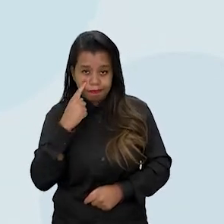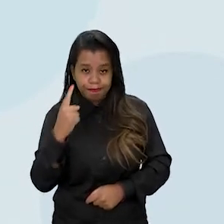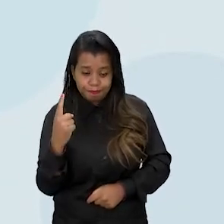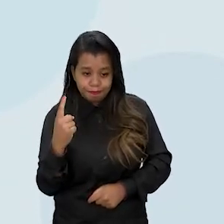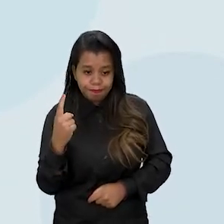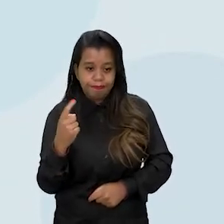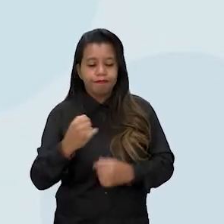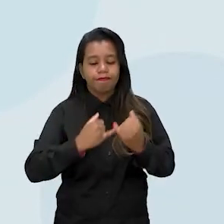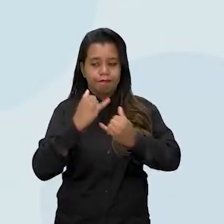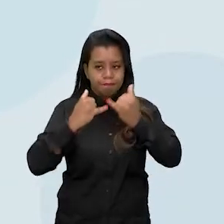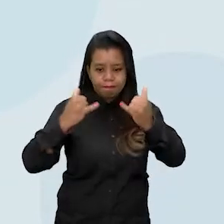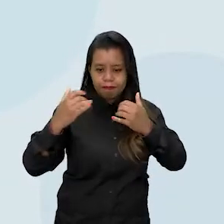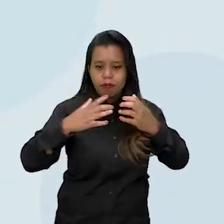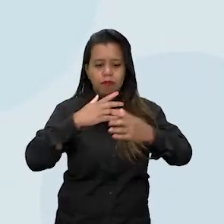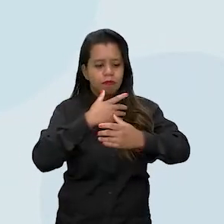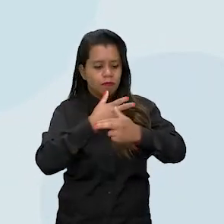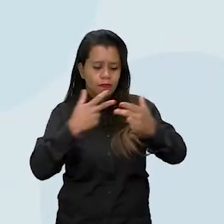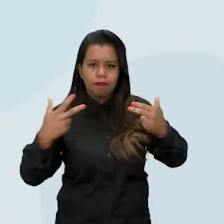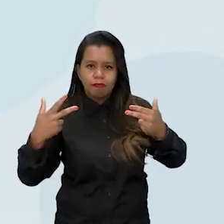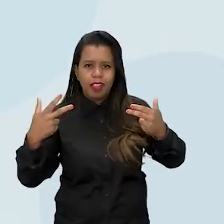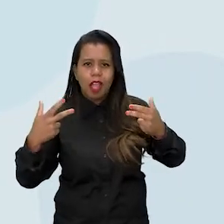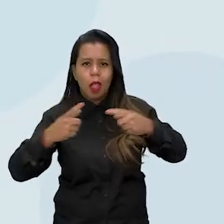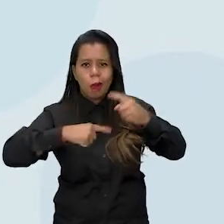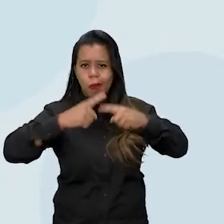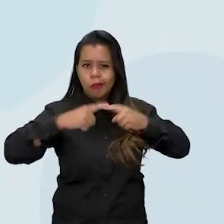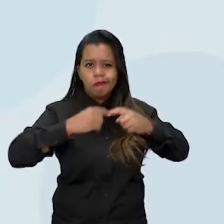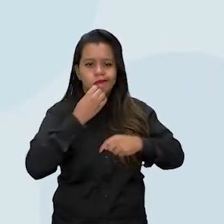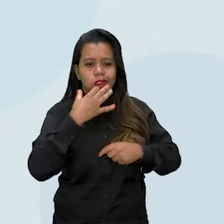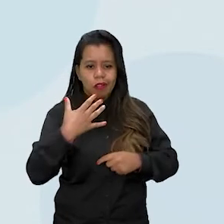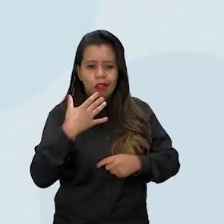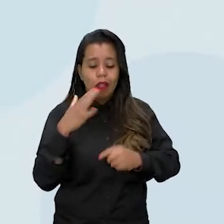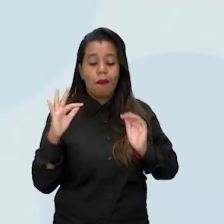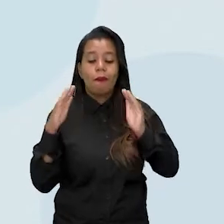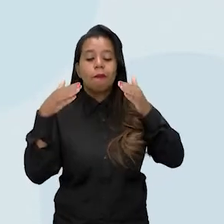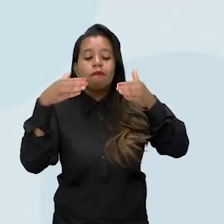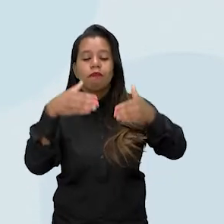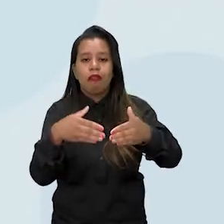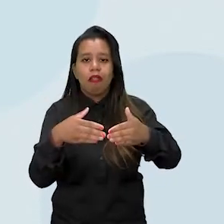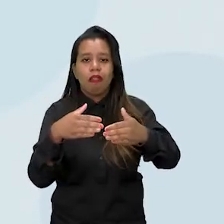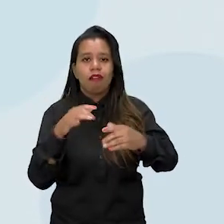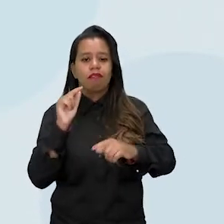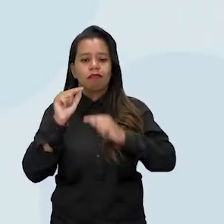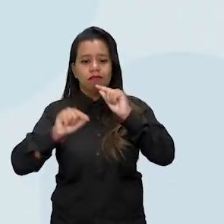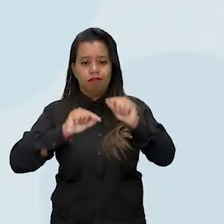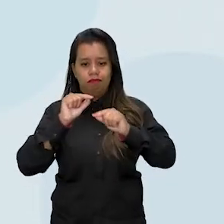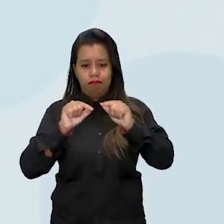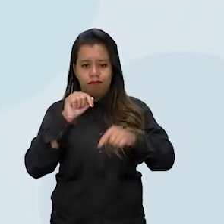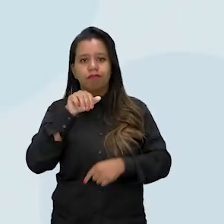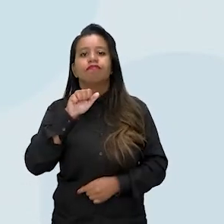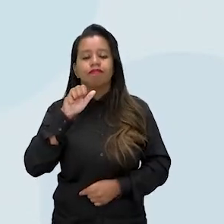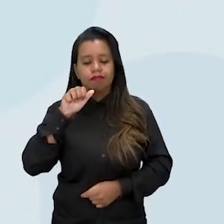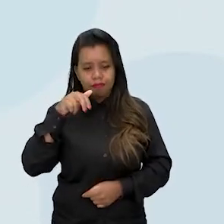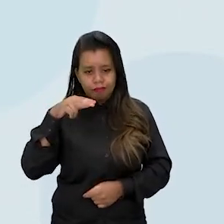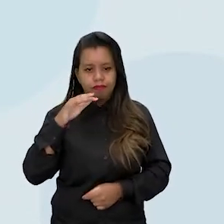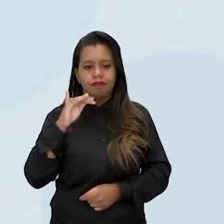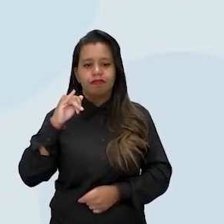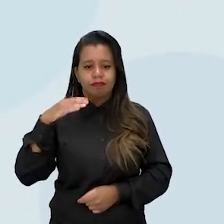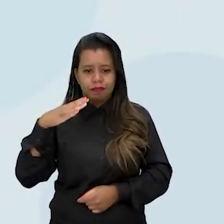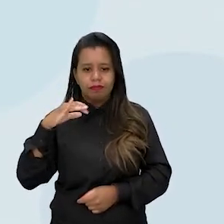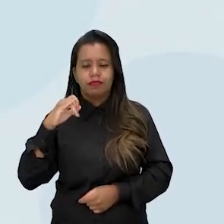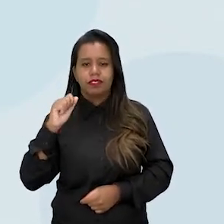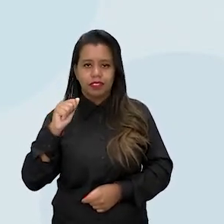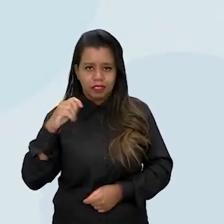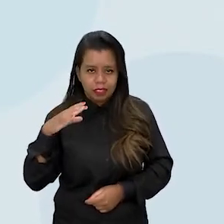já a eficácia dá ênfase nos fins, né? No processo a gente pensa em eficiência. No final é